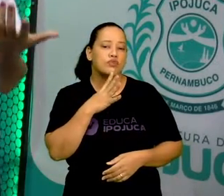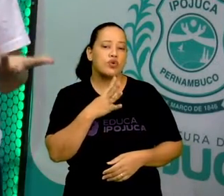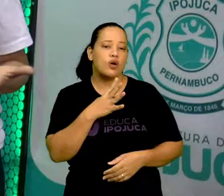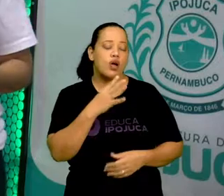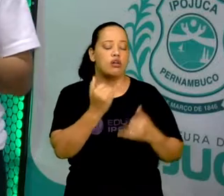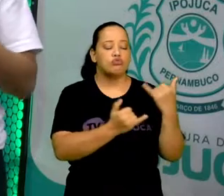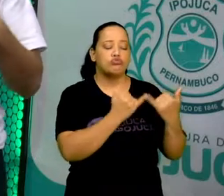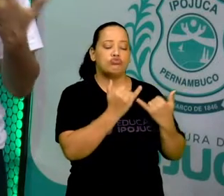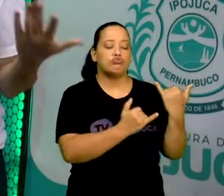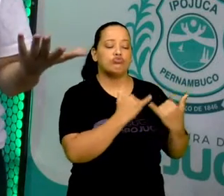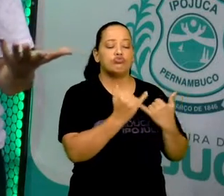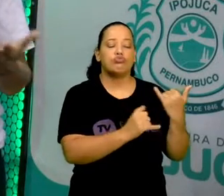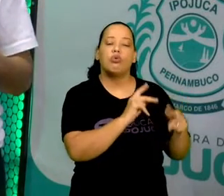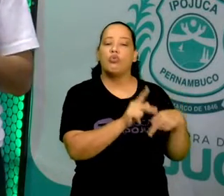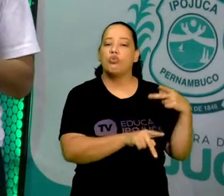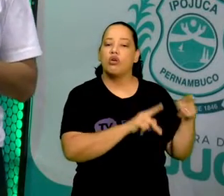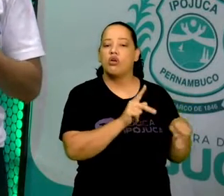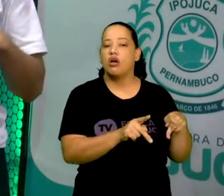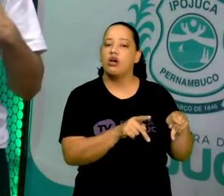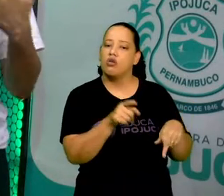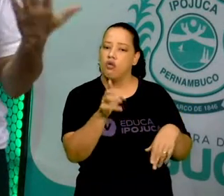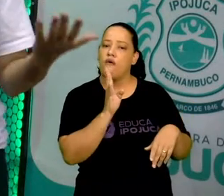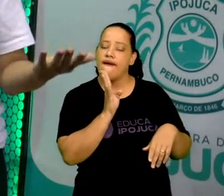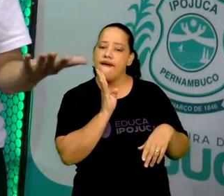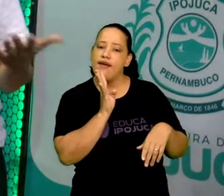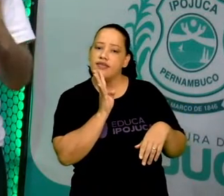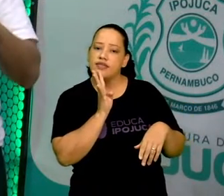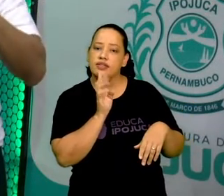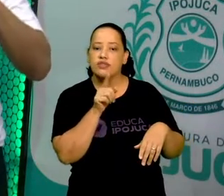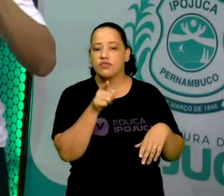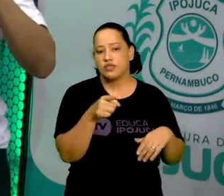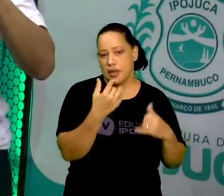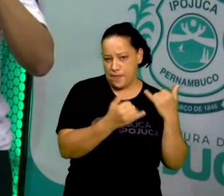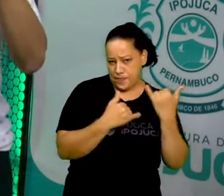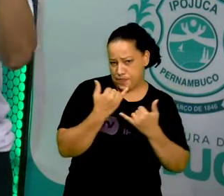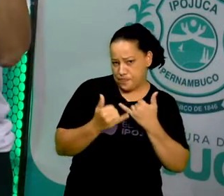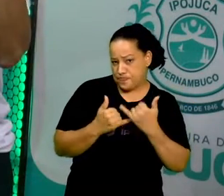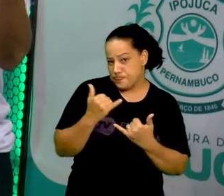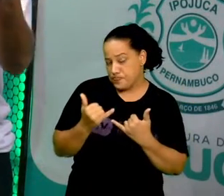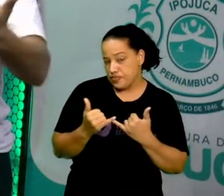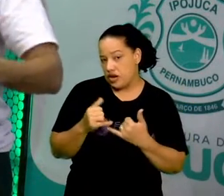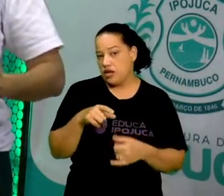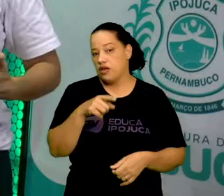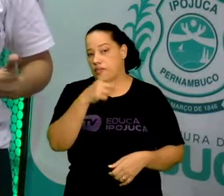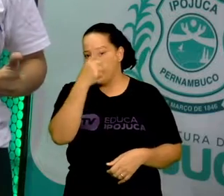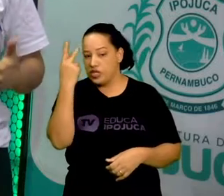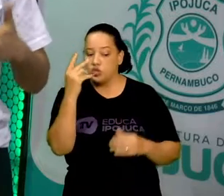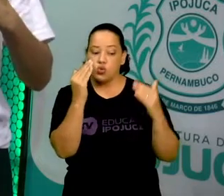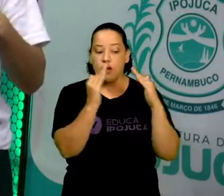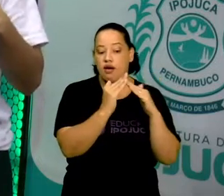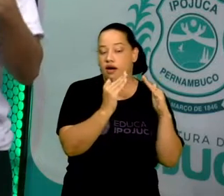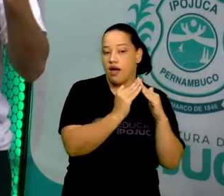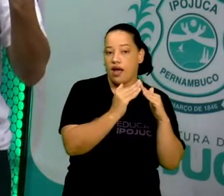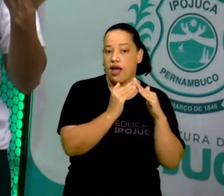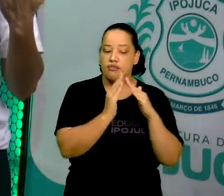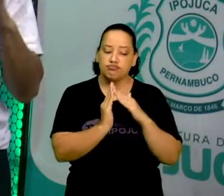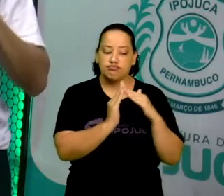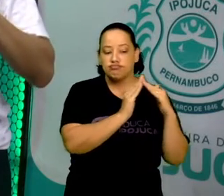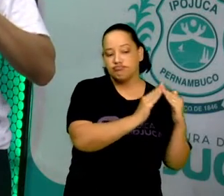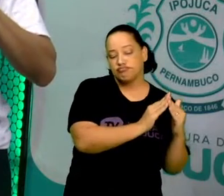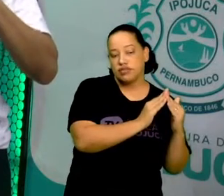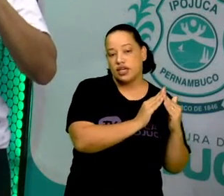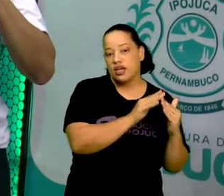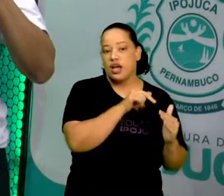alguns jogos populares você brinca Você já estudou as pessoas perto da sua casa da família tem